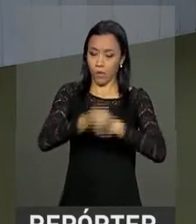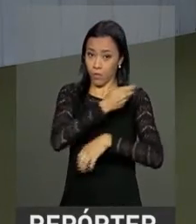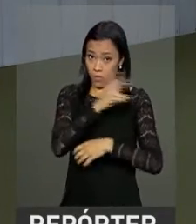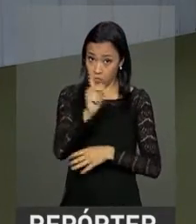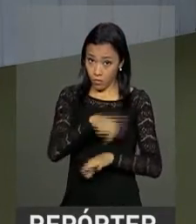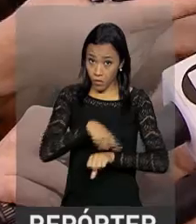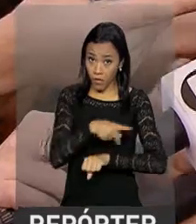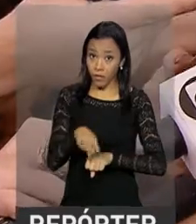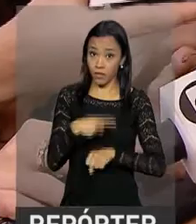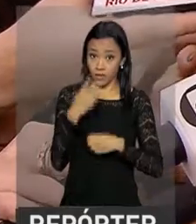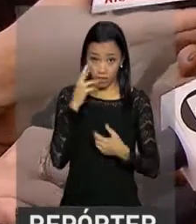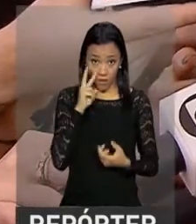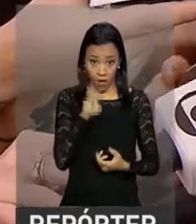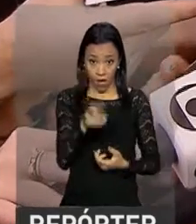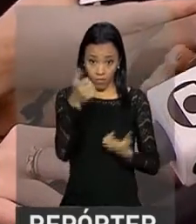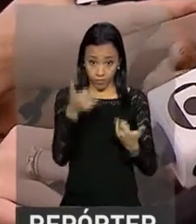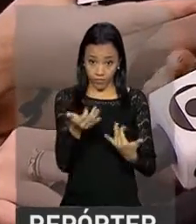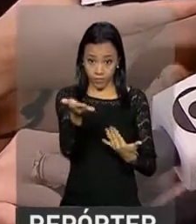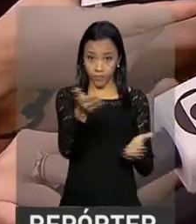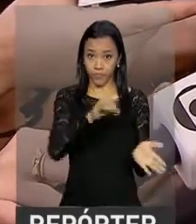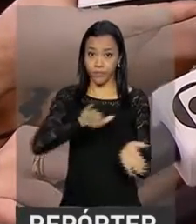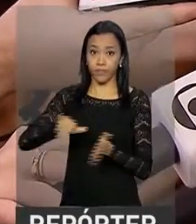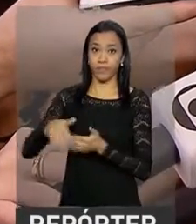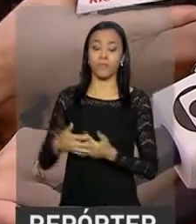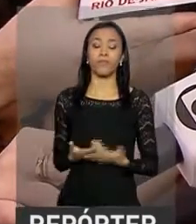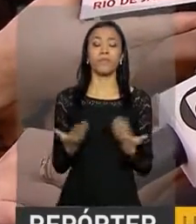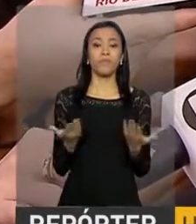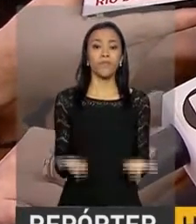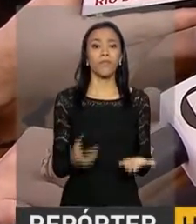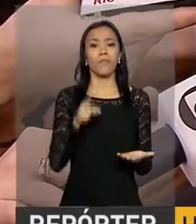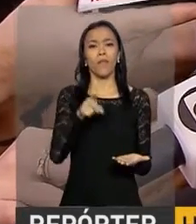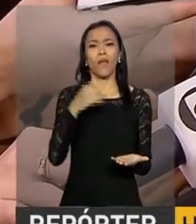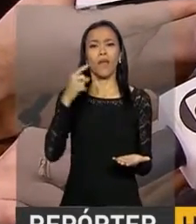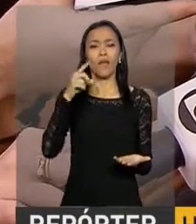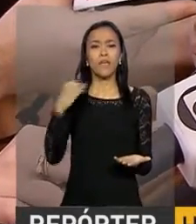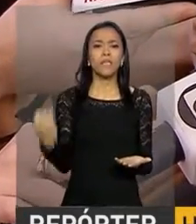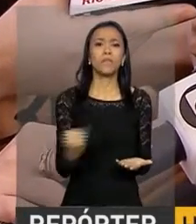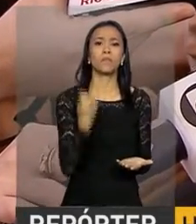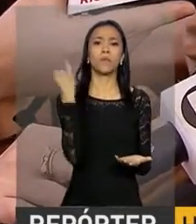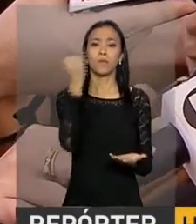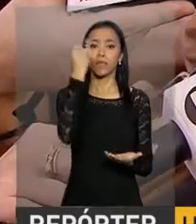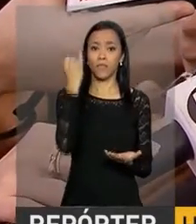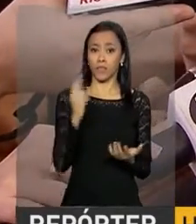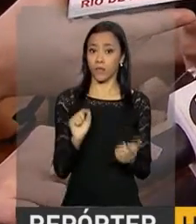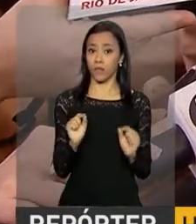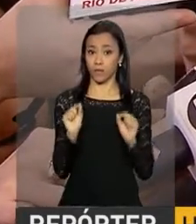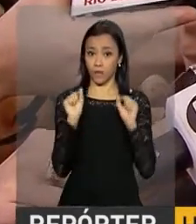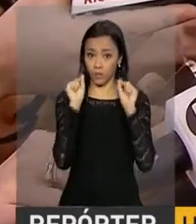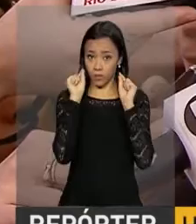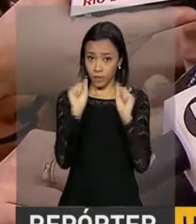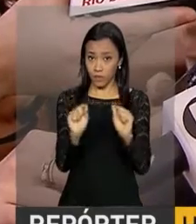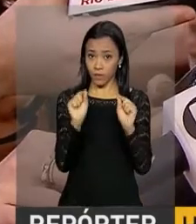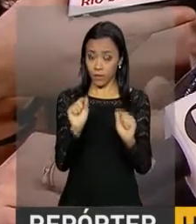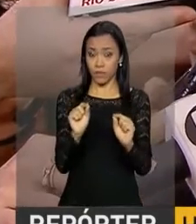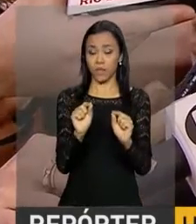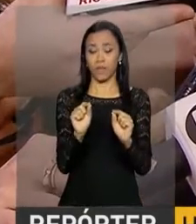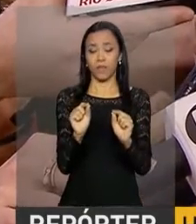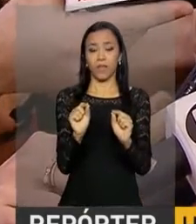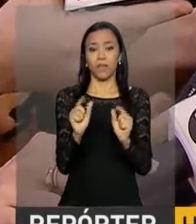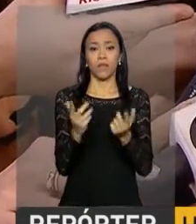ouvi-lo Com quantos anos a todos se é fundamental para que é